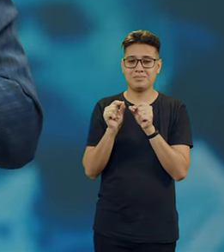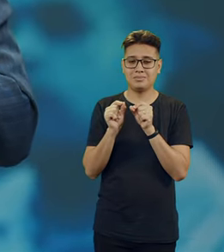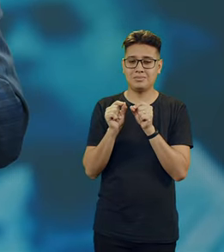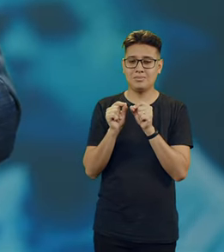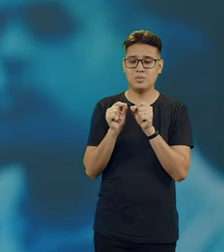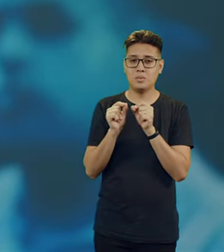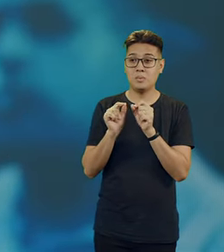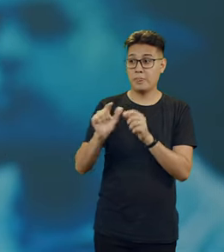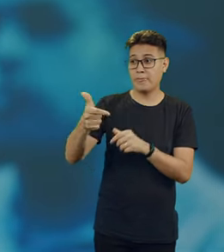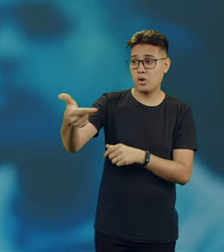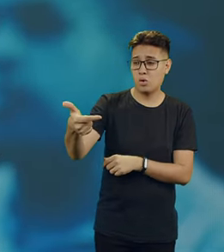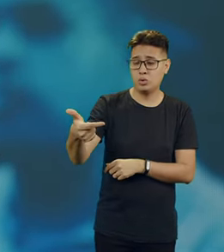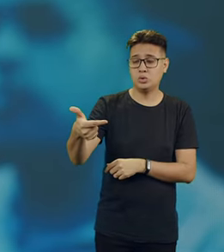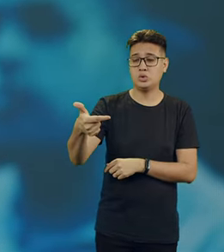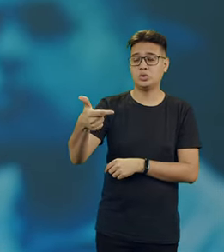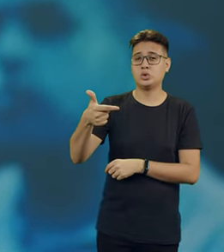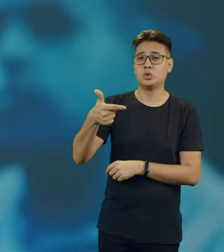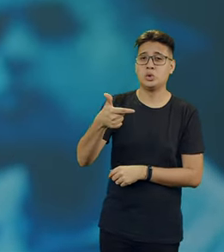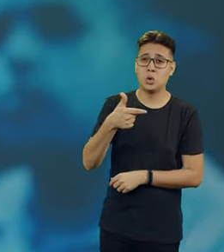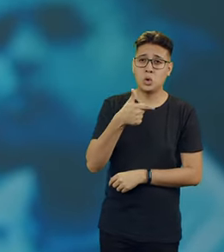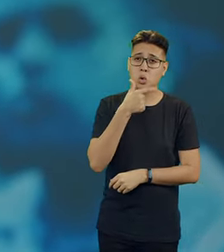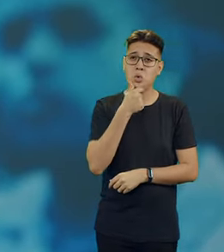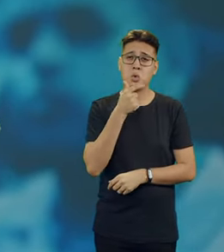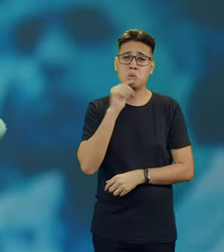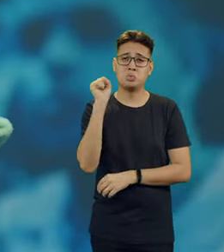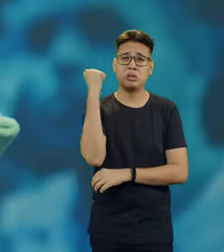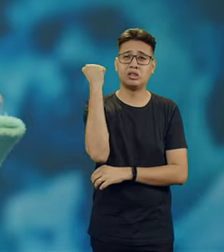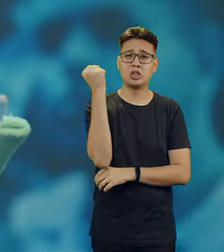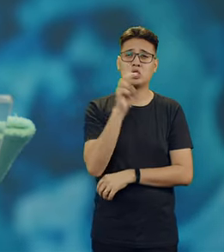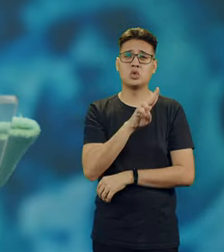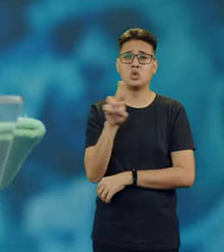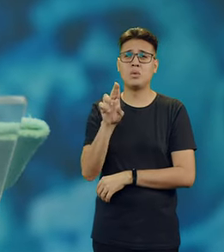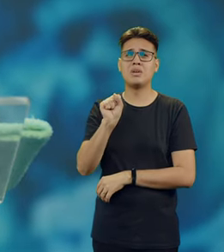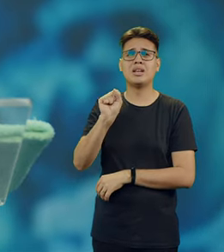um outro valente por nome Sama,